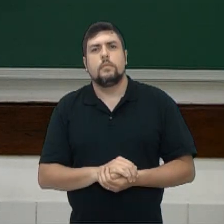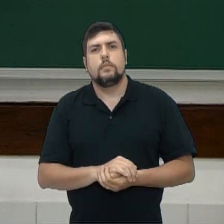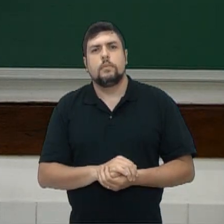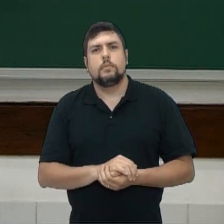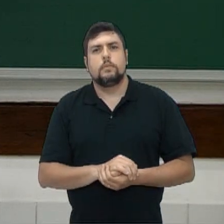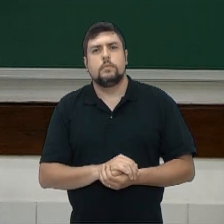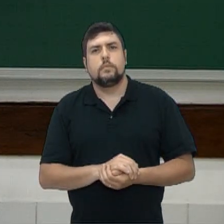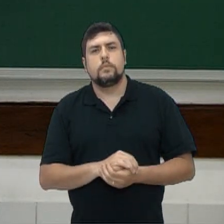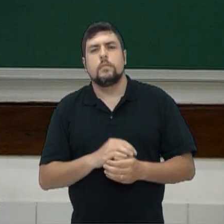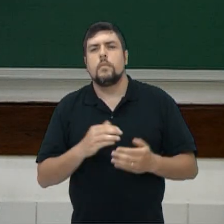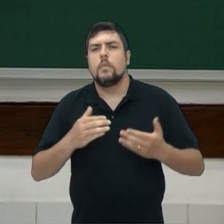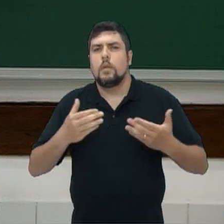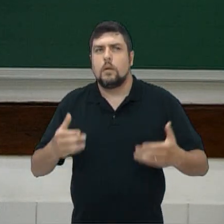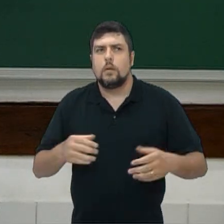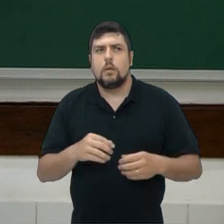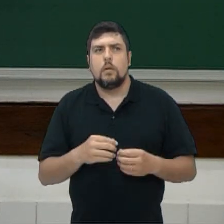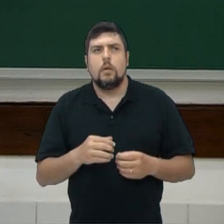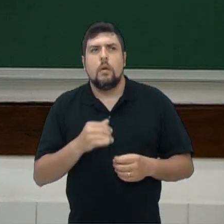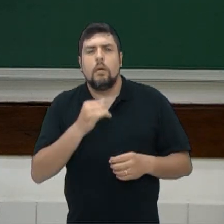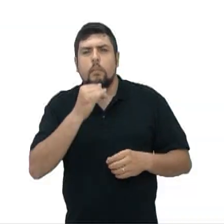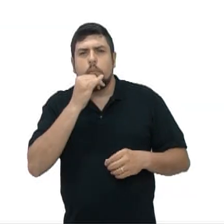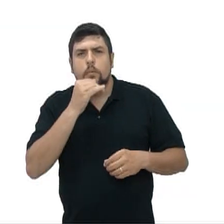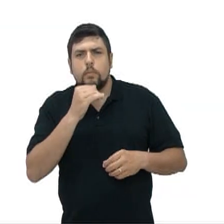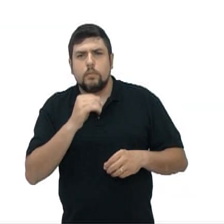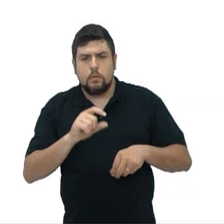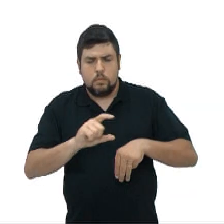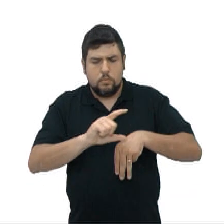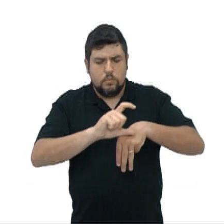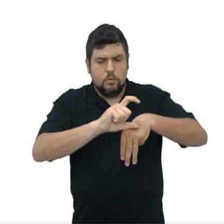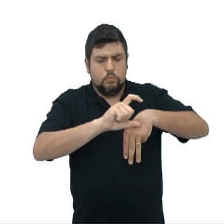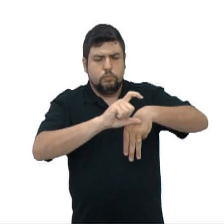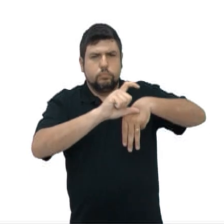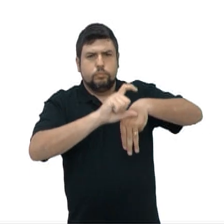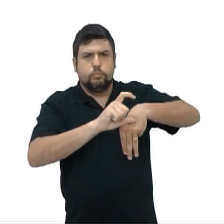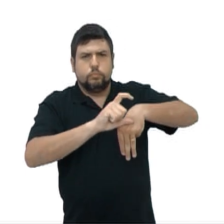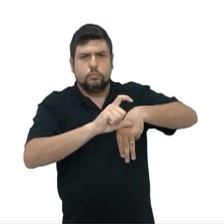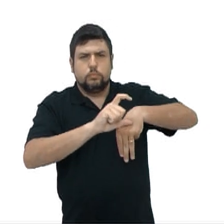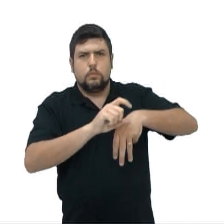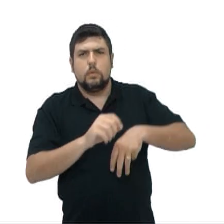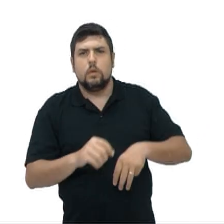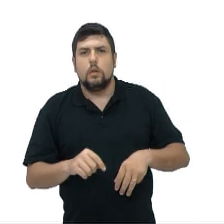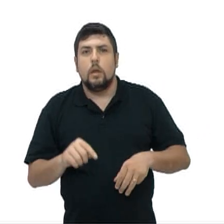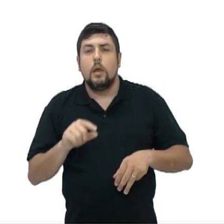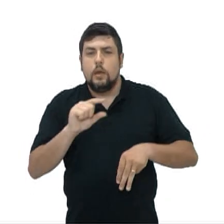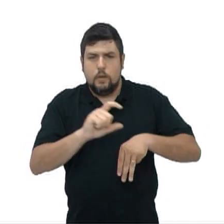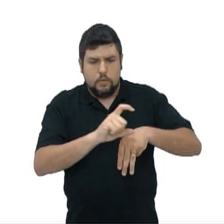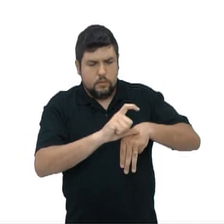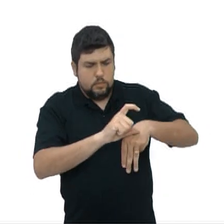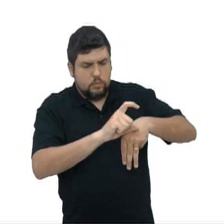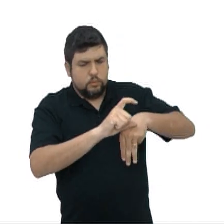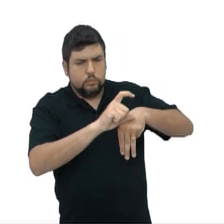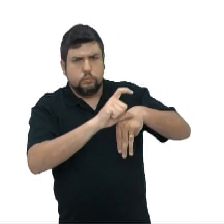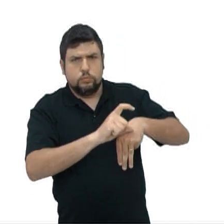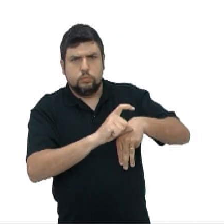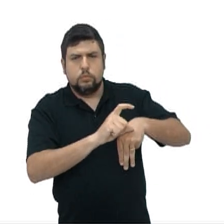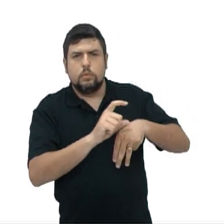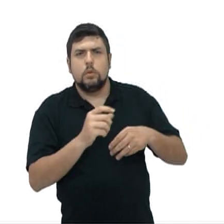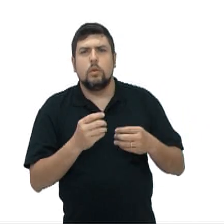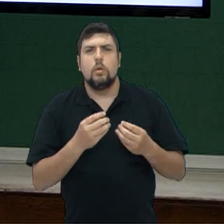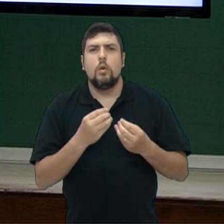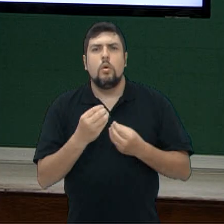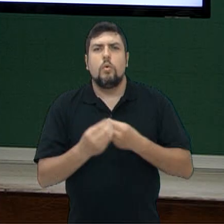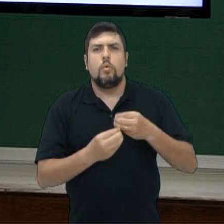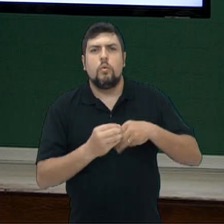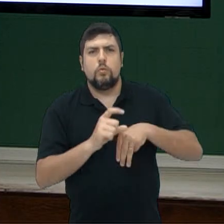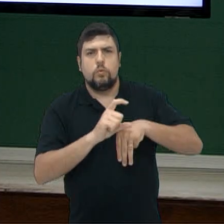no caso dos transistores. Os transistores, eles diminuem, no caso, ali a